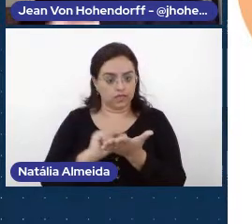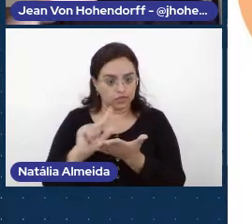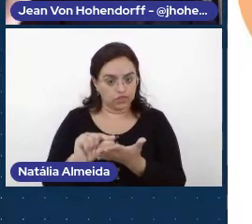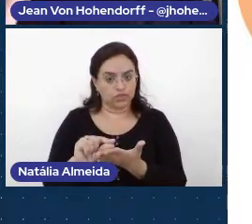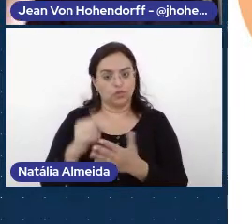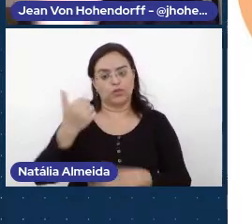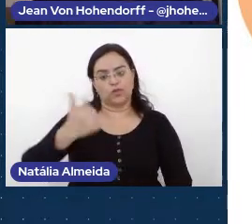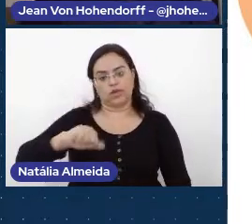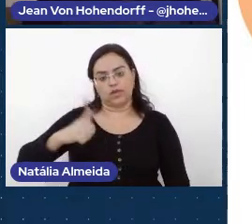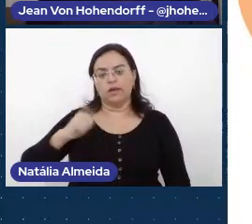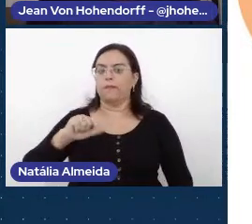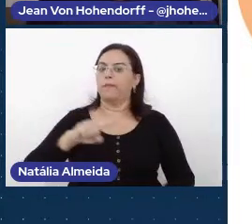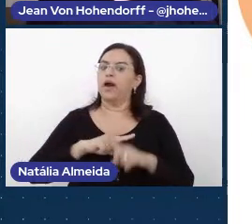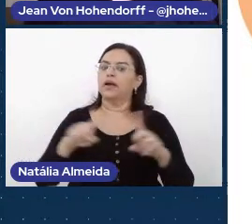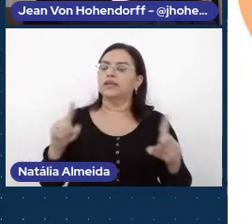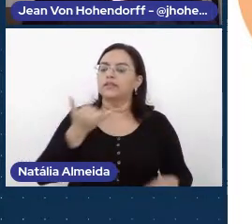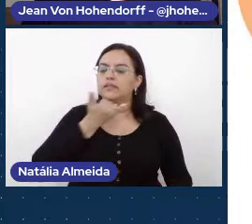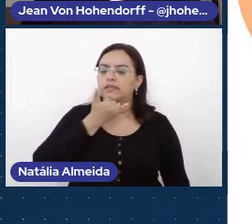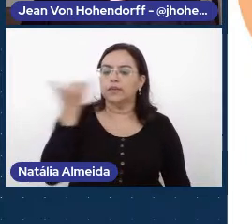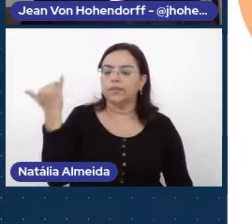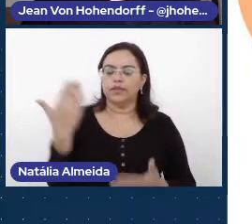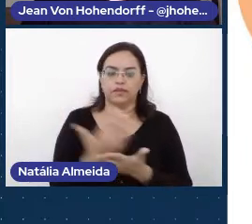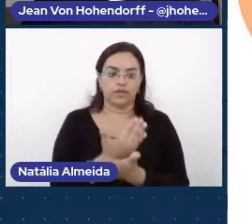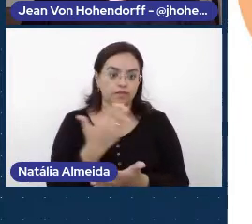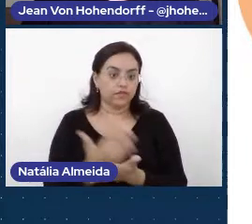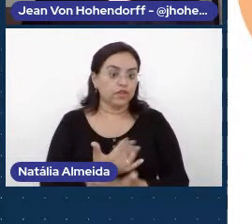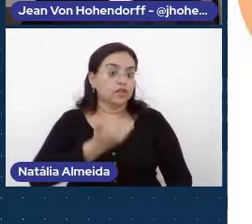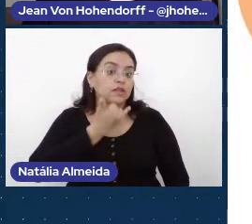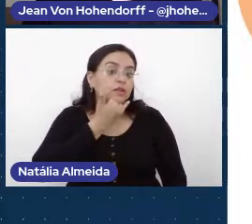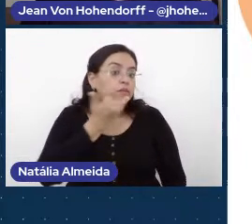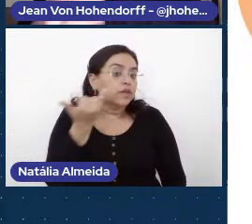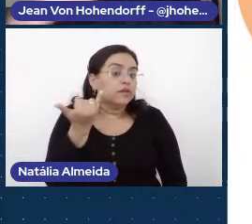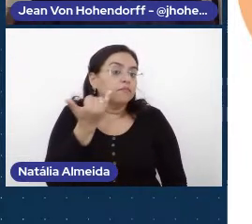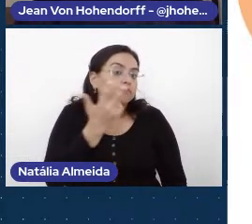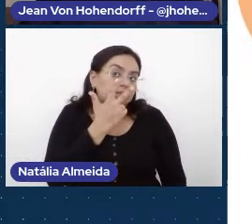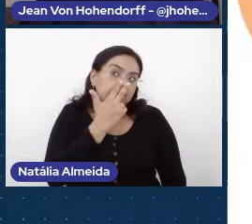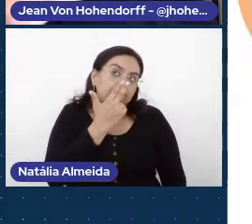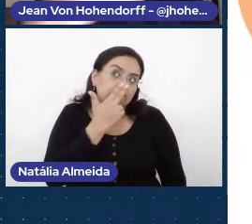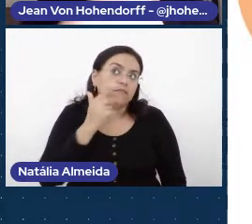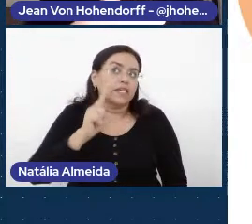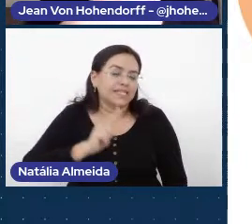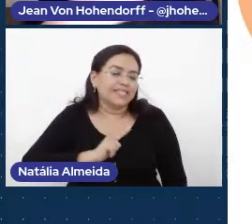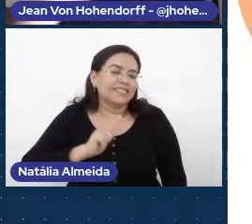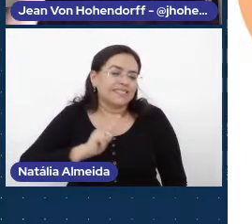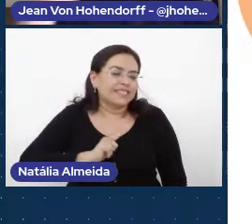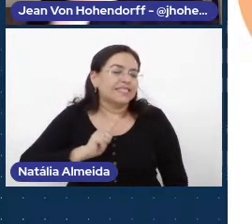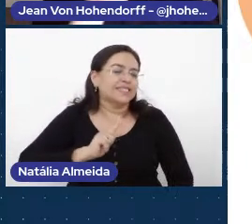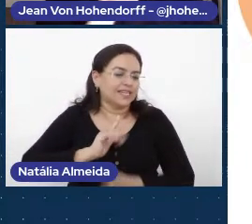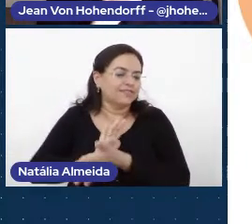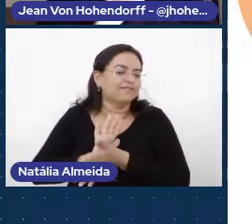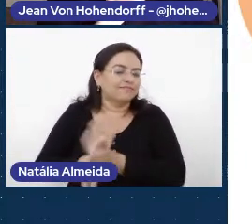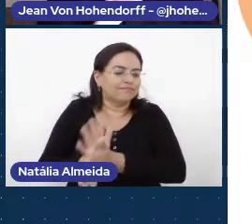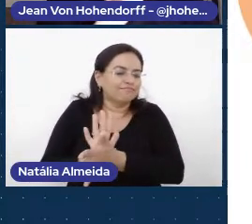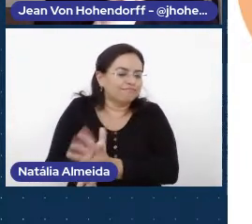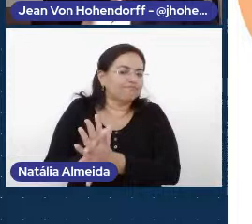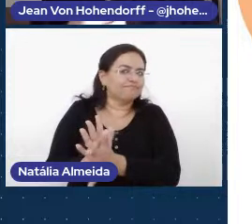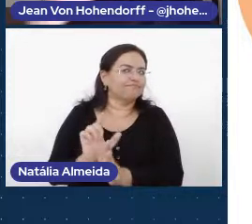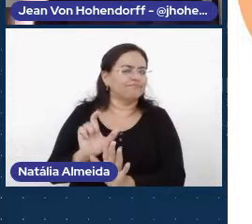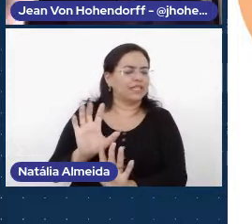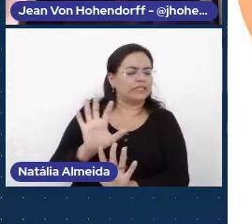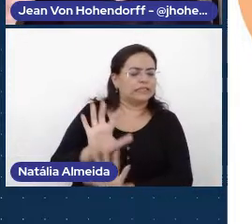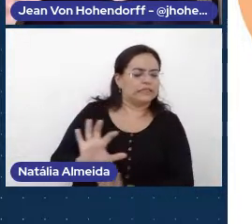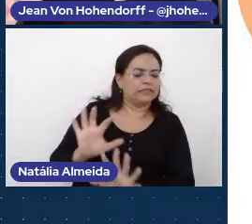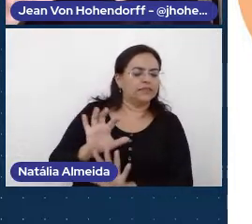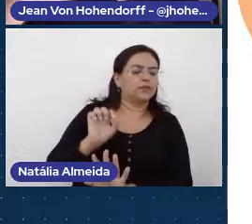da pessoa editora, das pessoas revisoras, parece que há sim um preconceito, e não só em nível de Brasil, mas de mundo,